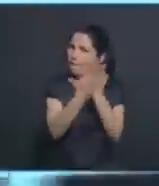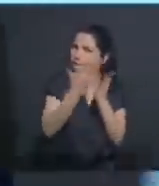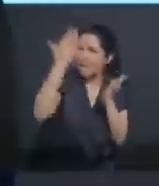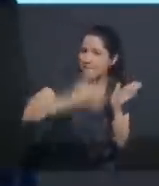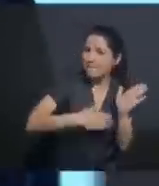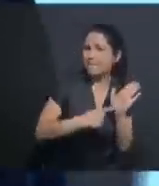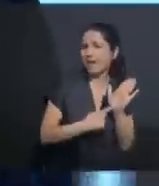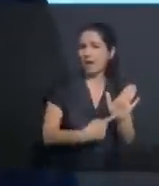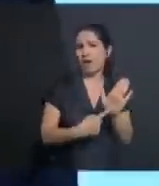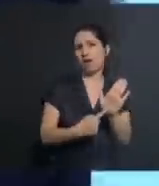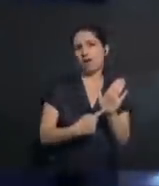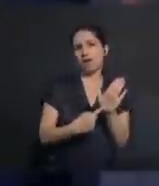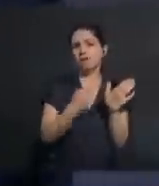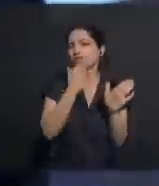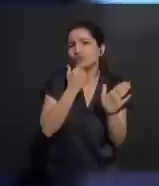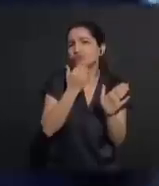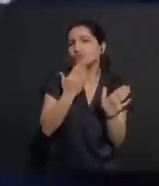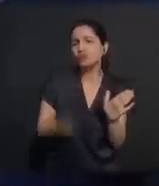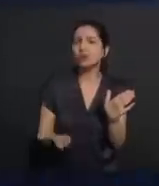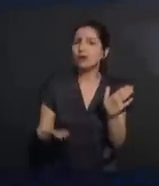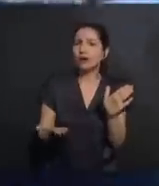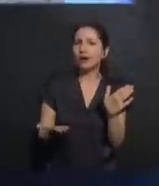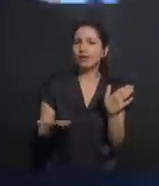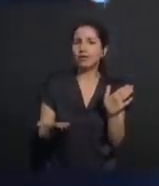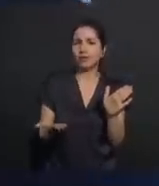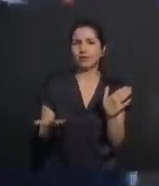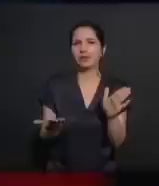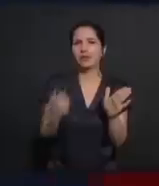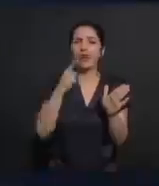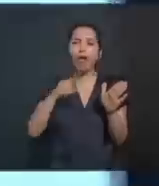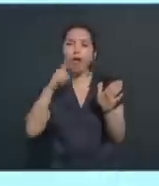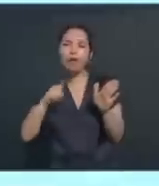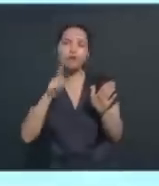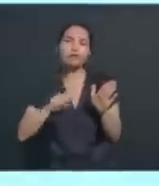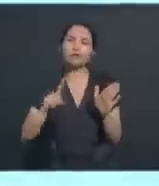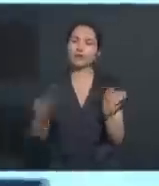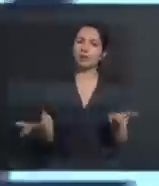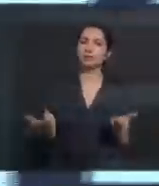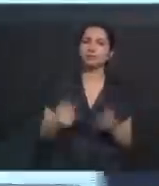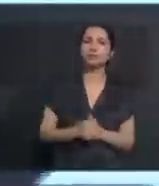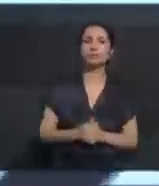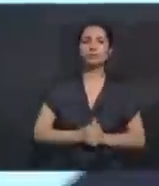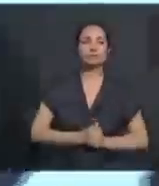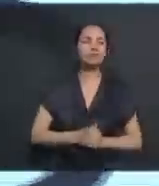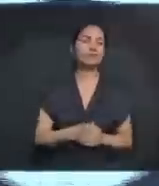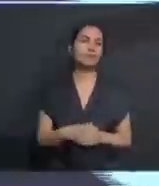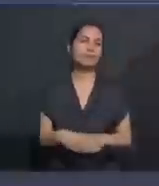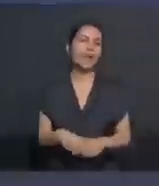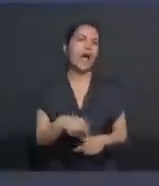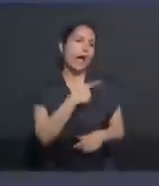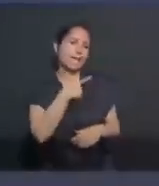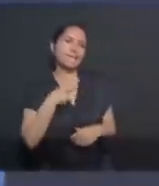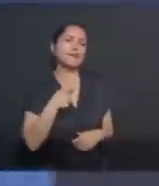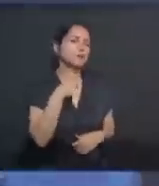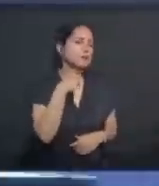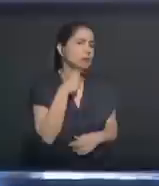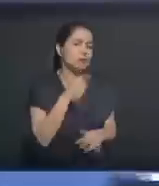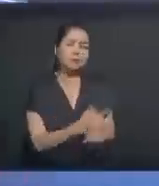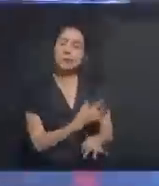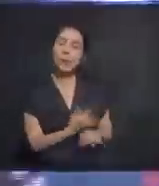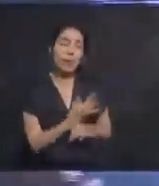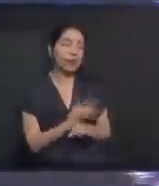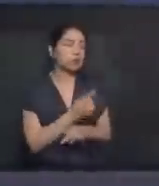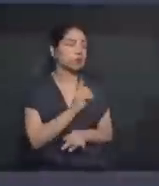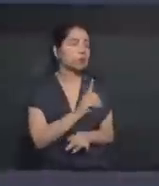Bíblia. Você quer ter desculpa para ser infiel? Fácil. Ai, pastor, eu não aguentei, é muita pressão. O celular está na